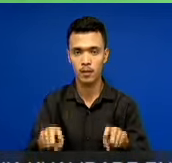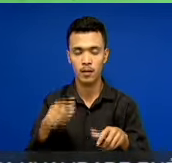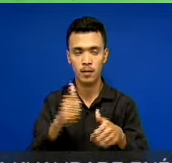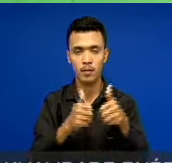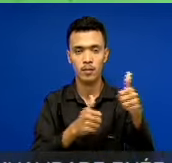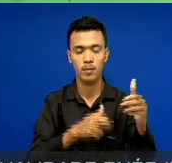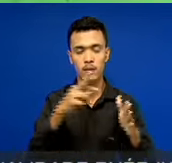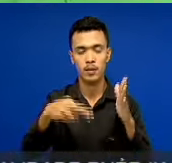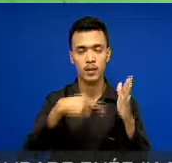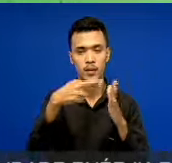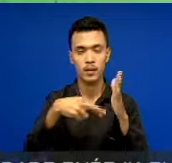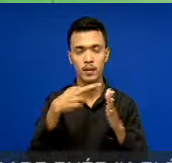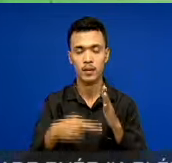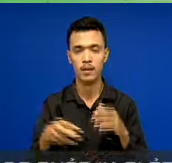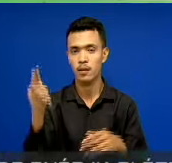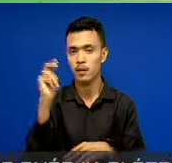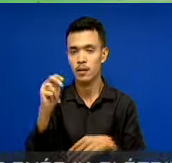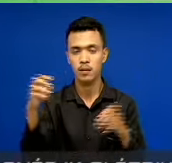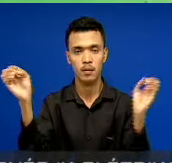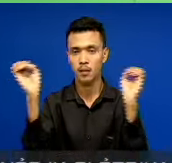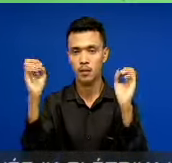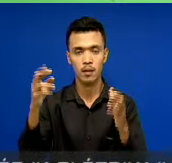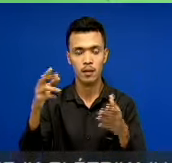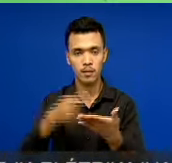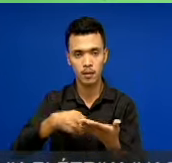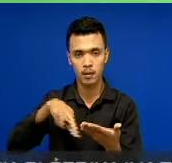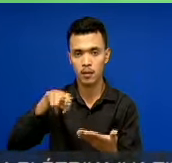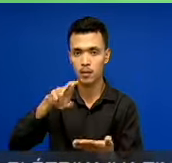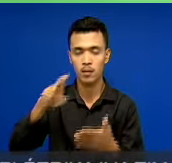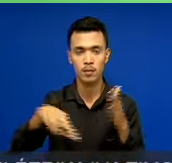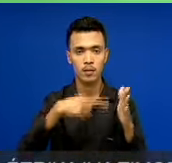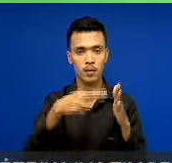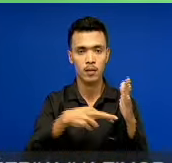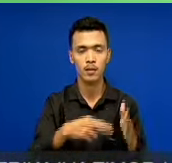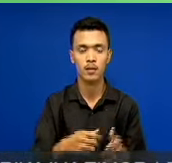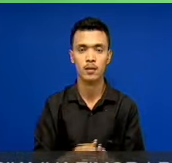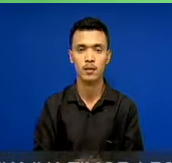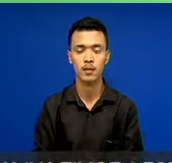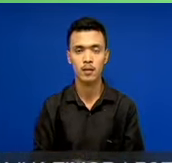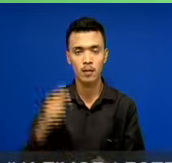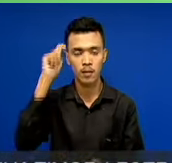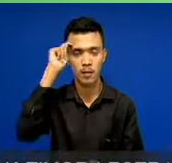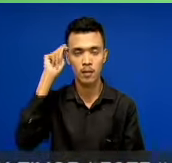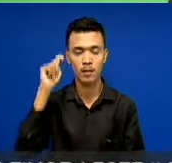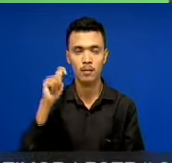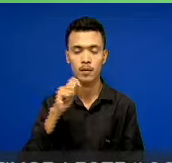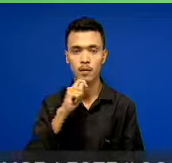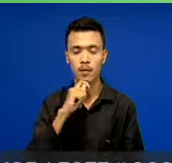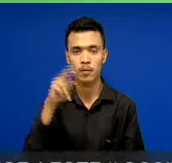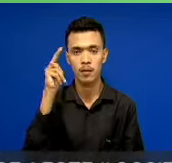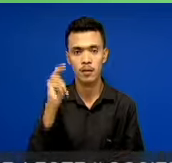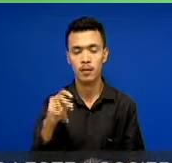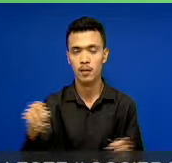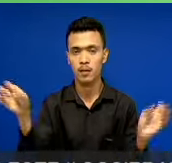critério. Afinal, minha lá preenche critério. O governo tal Mataru, aquele momento, nem declara. Minha lá